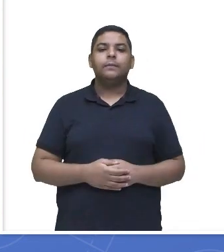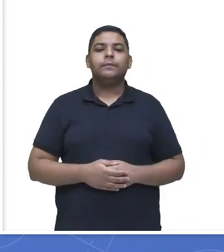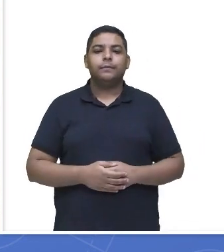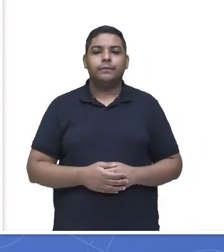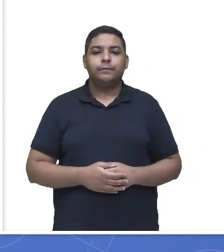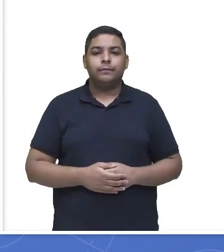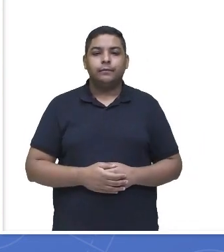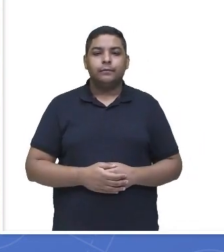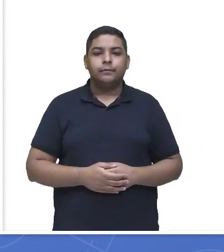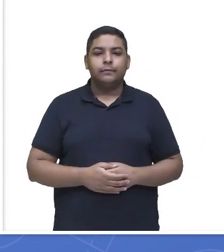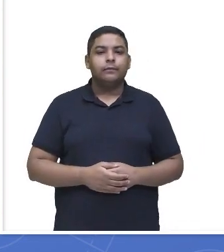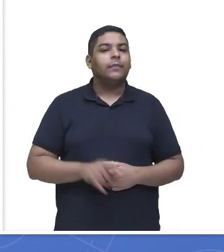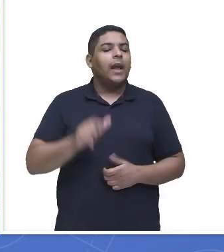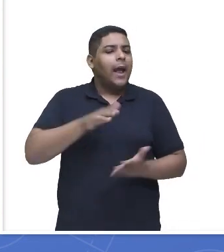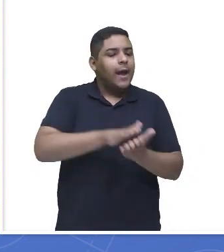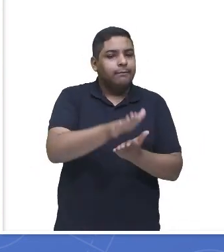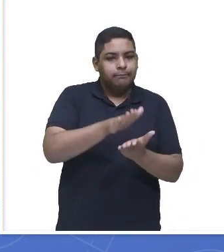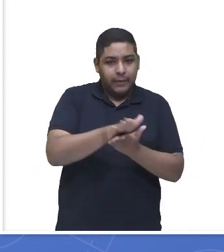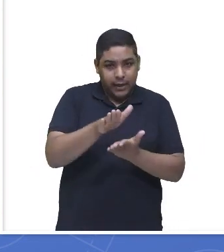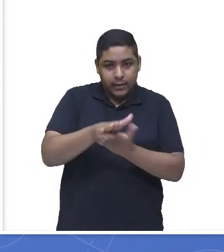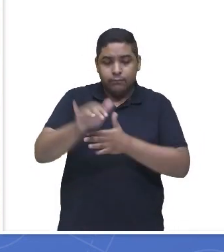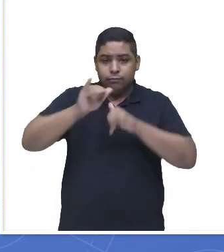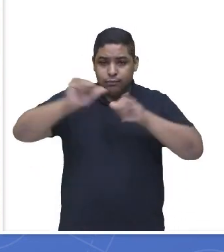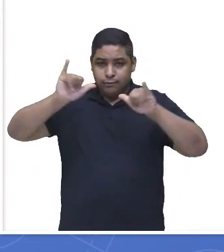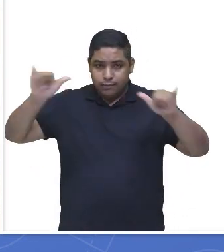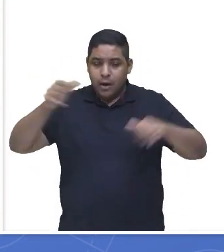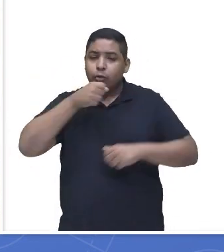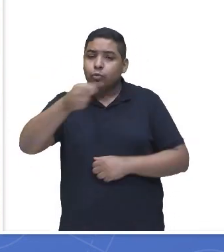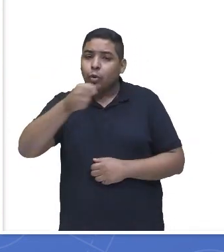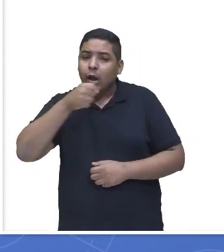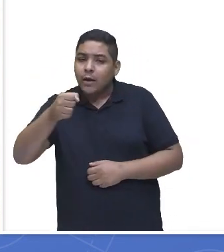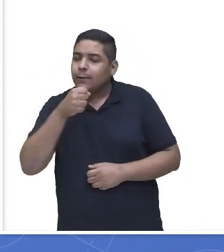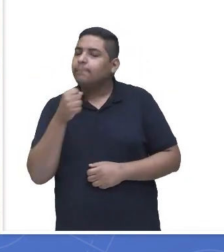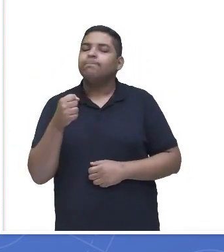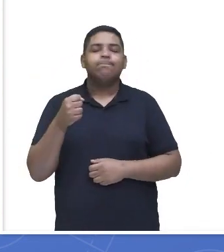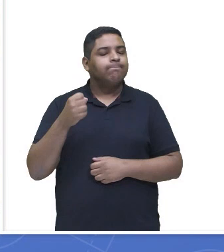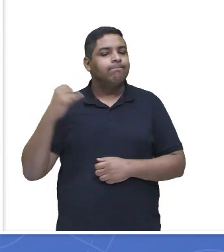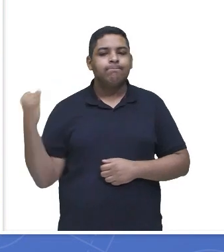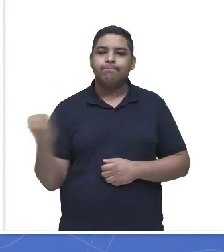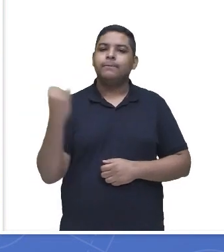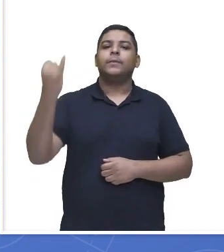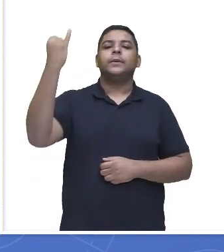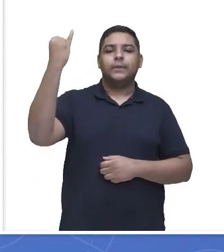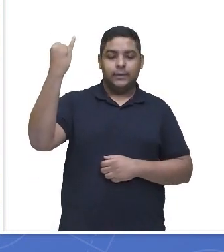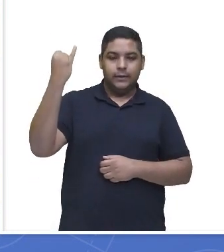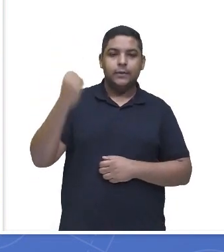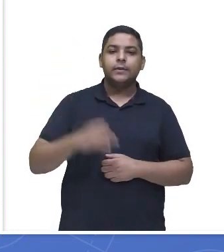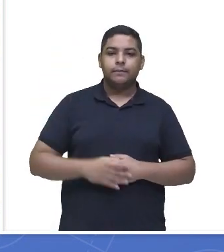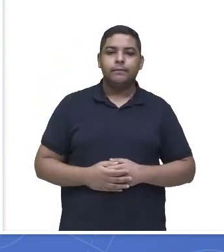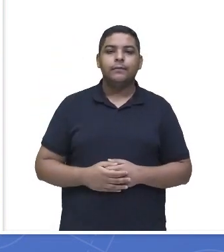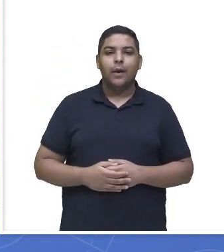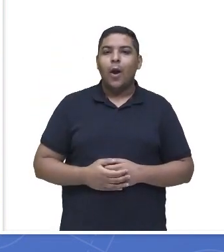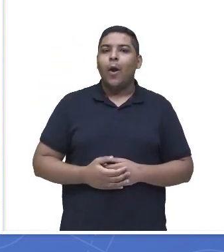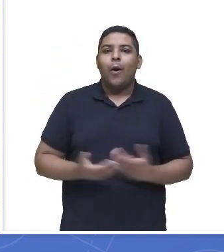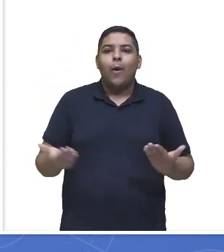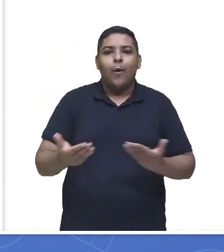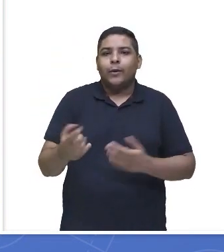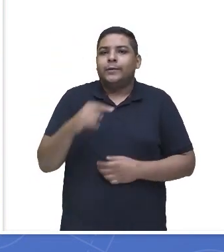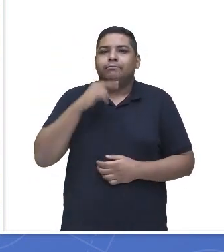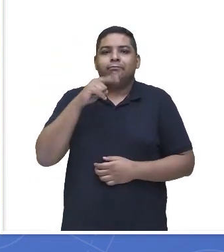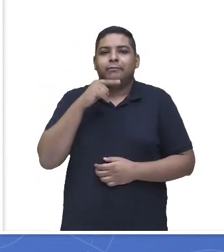a imprensa foi fundamental. Aquilo que hoje nós não conseguimos viver, né, sem um